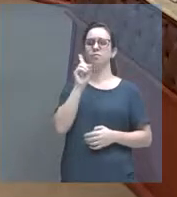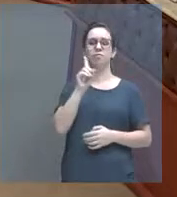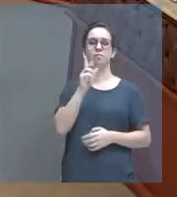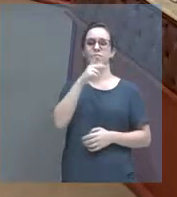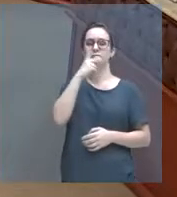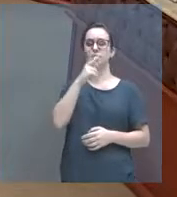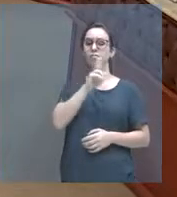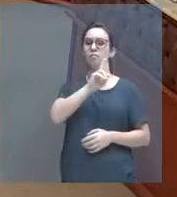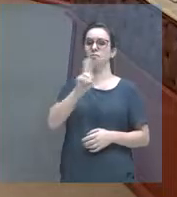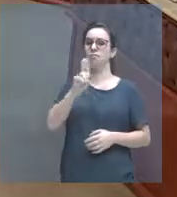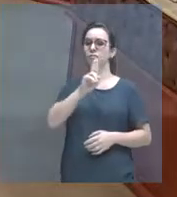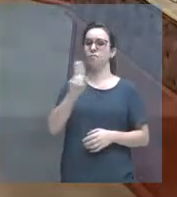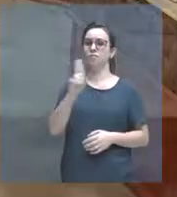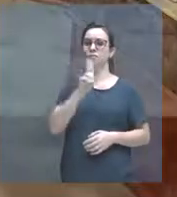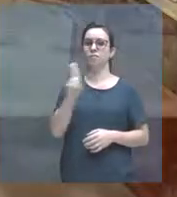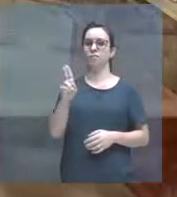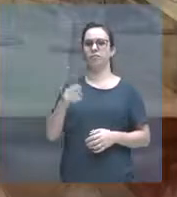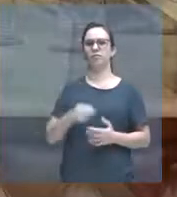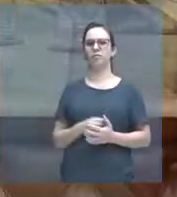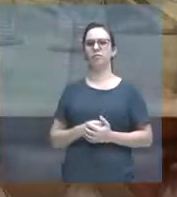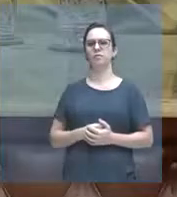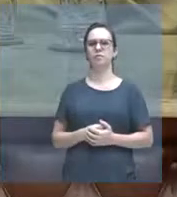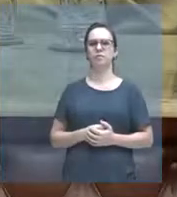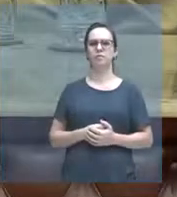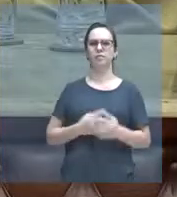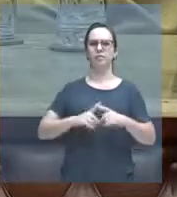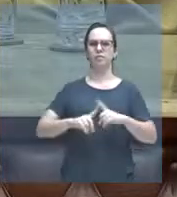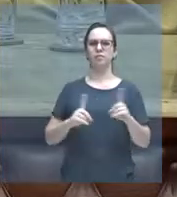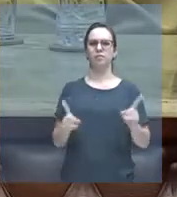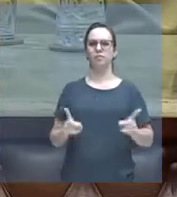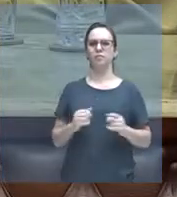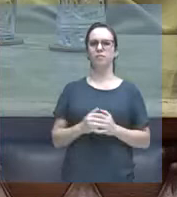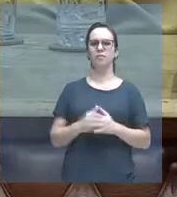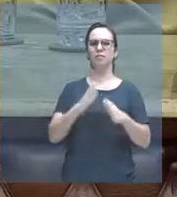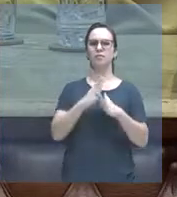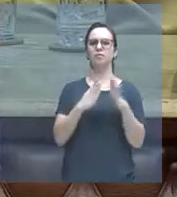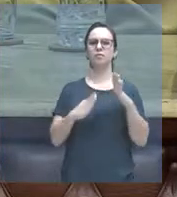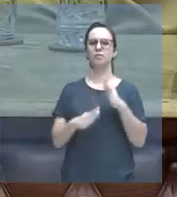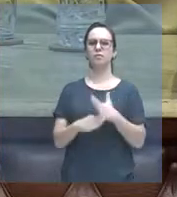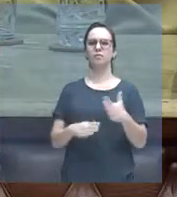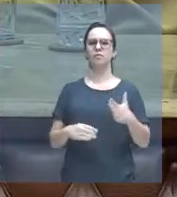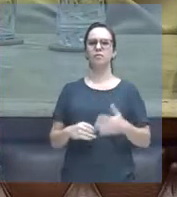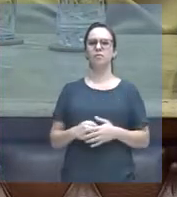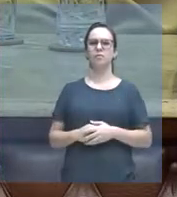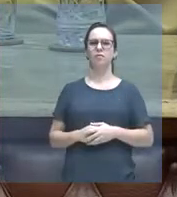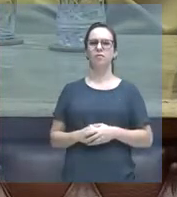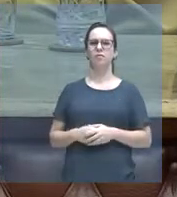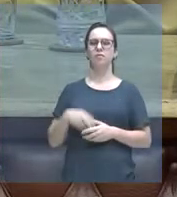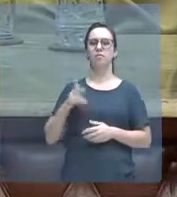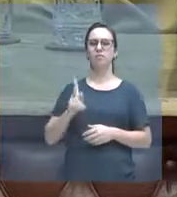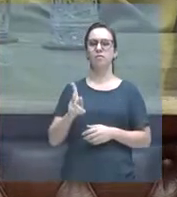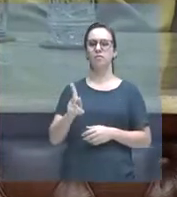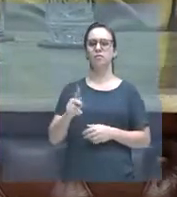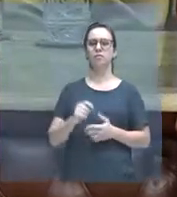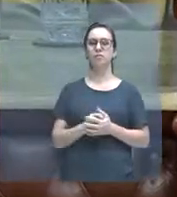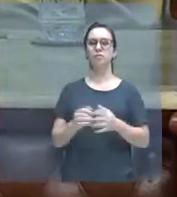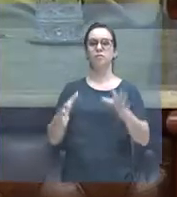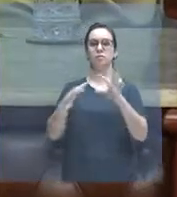um aqui, né? Mas todos que diretamente ou indiretamente